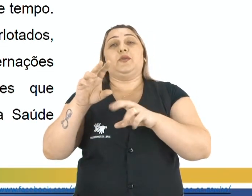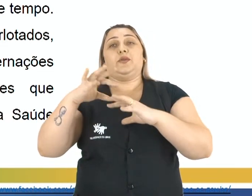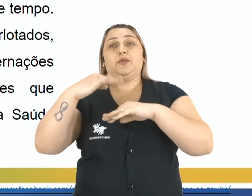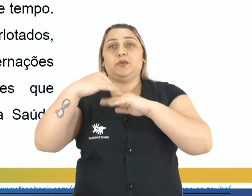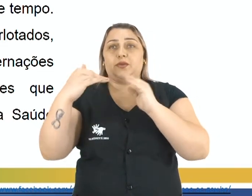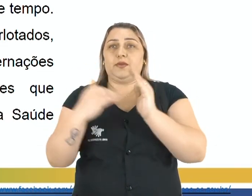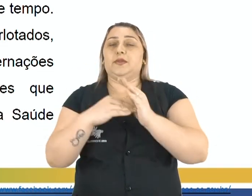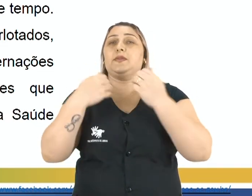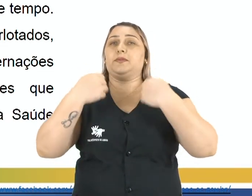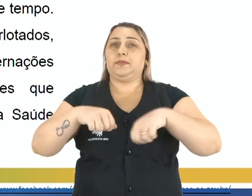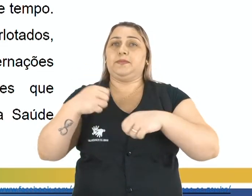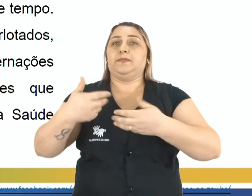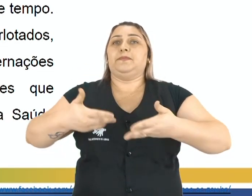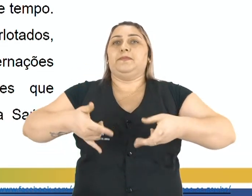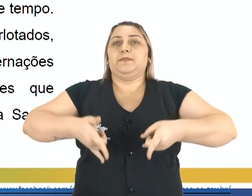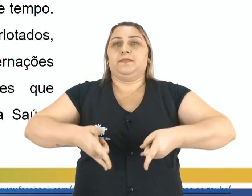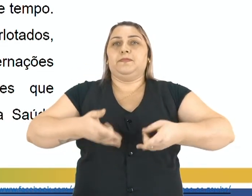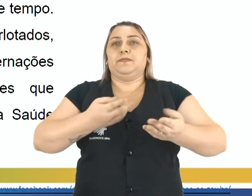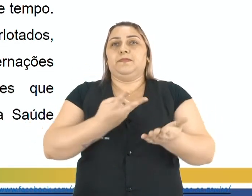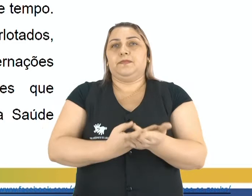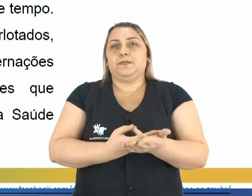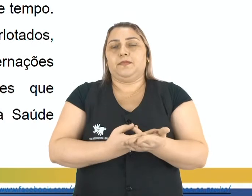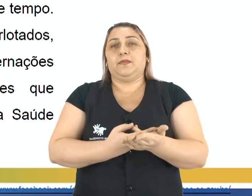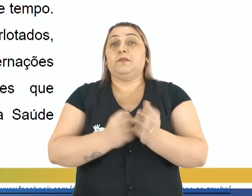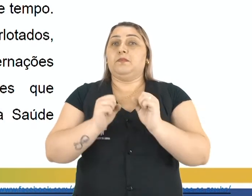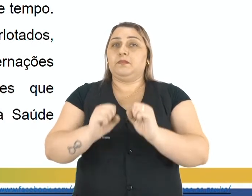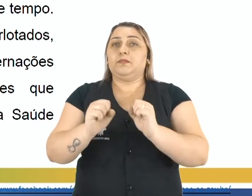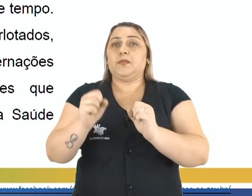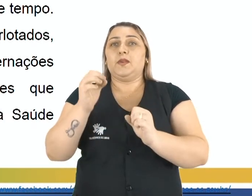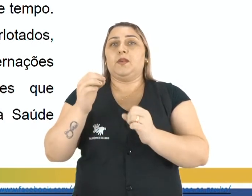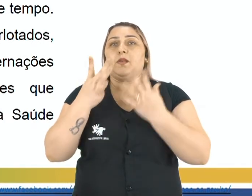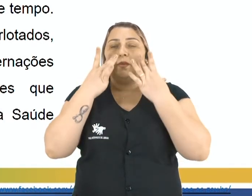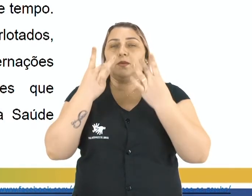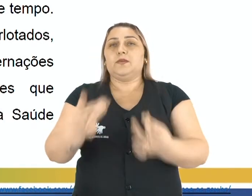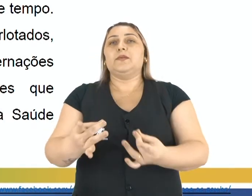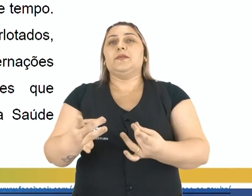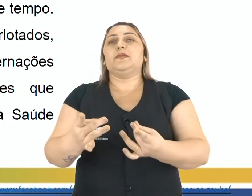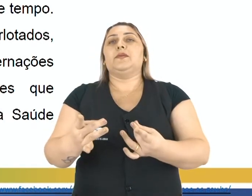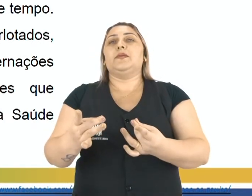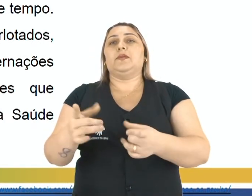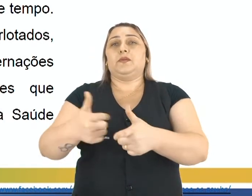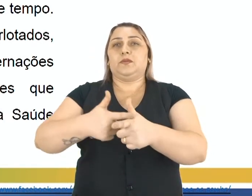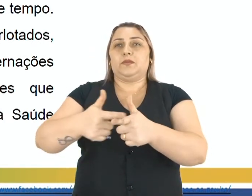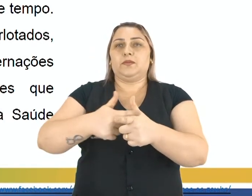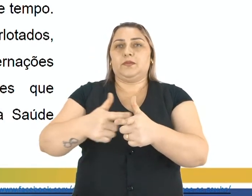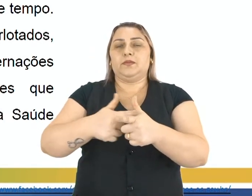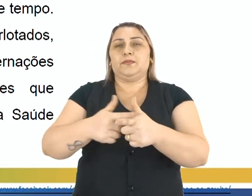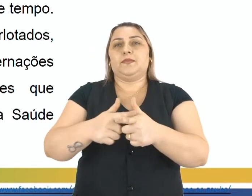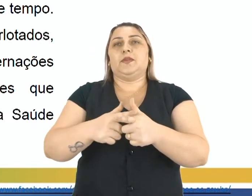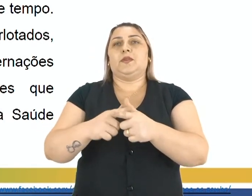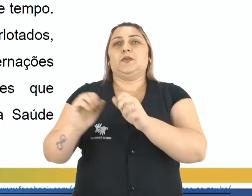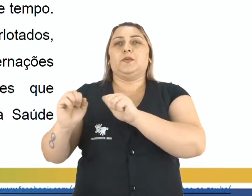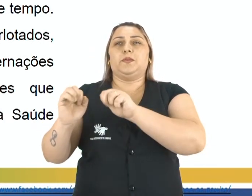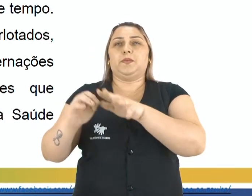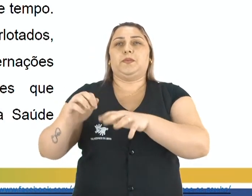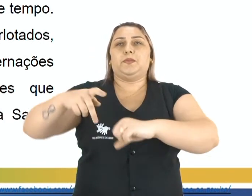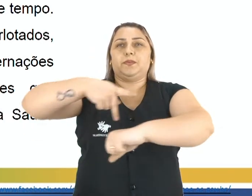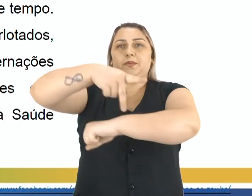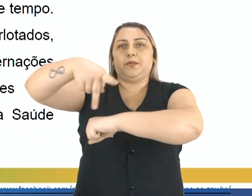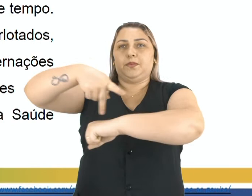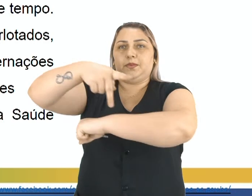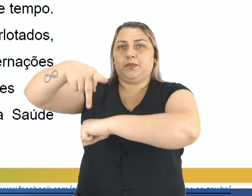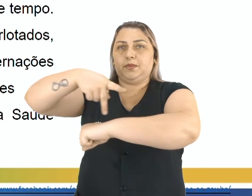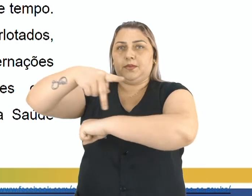que precisam de internações hospitalares. Podemos observar esse caos em países